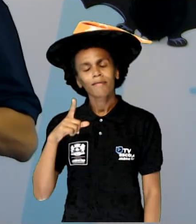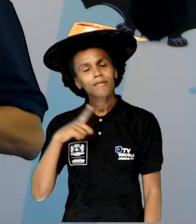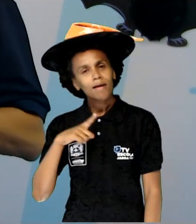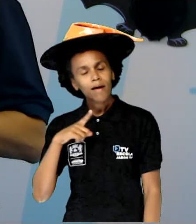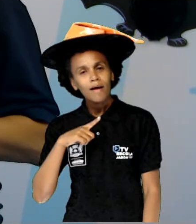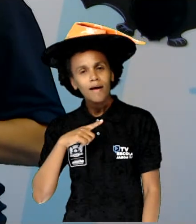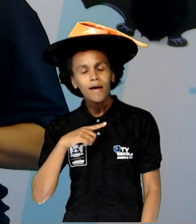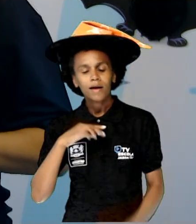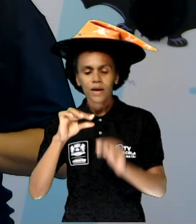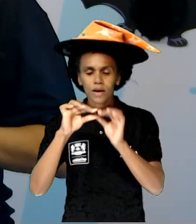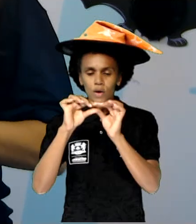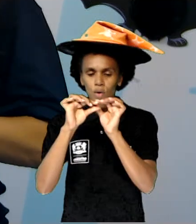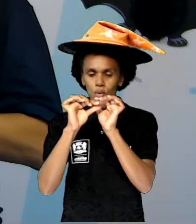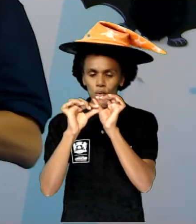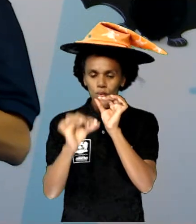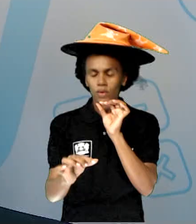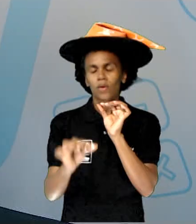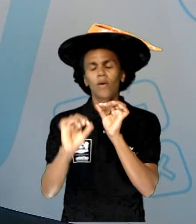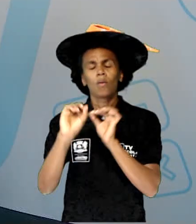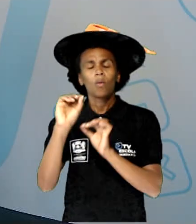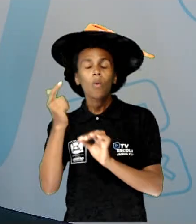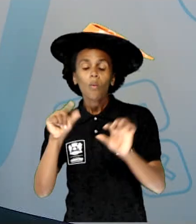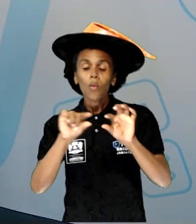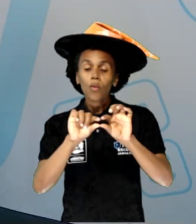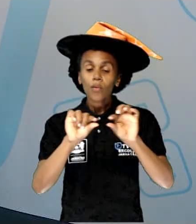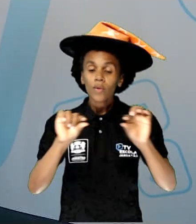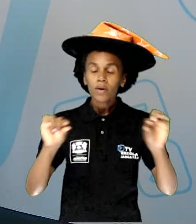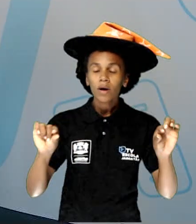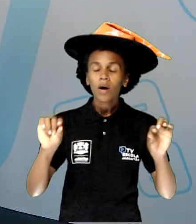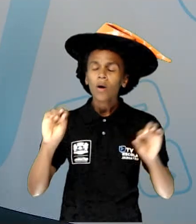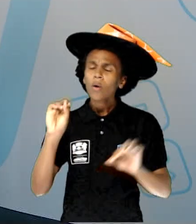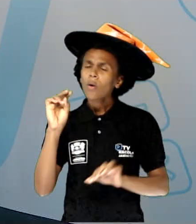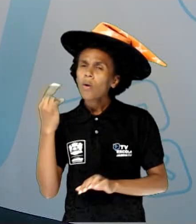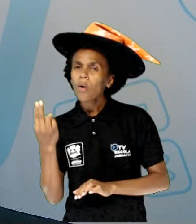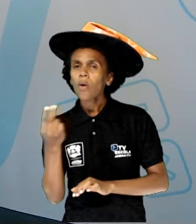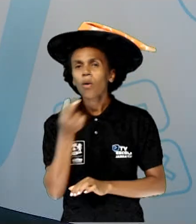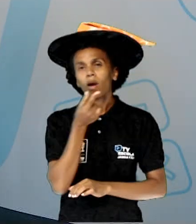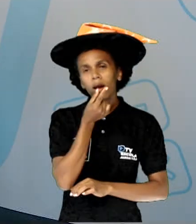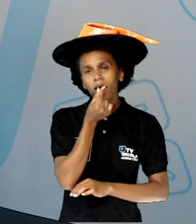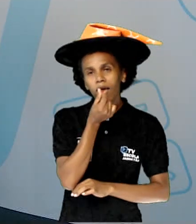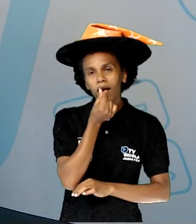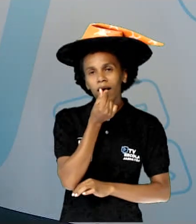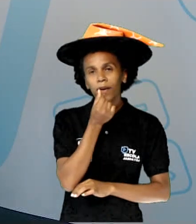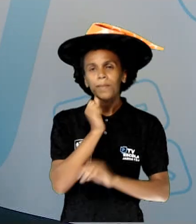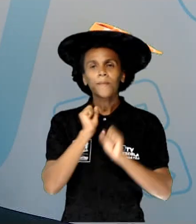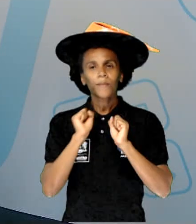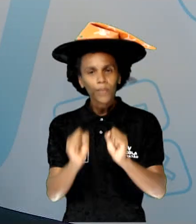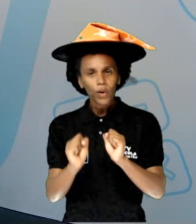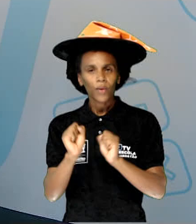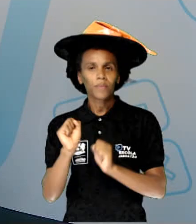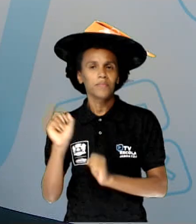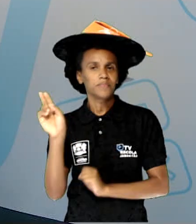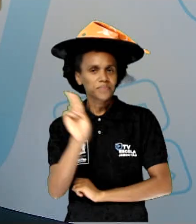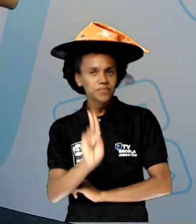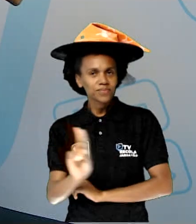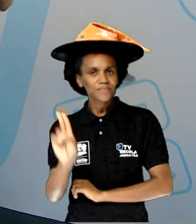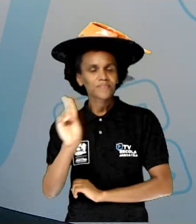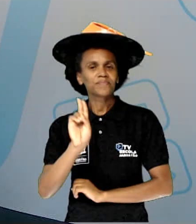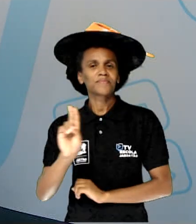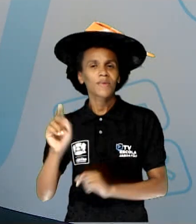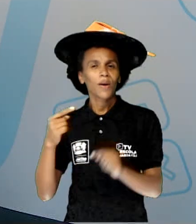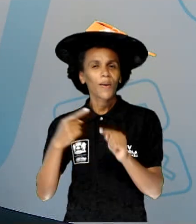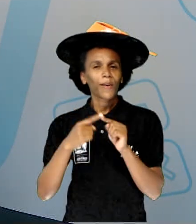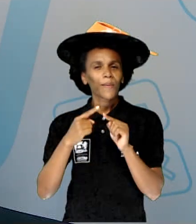canudo ou uma varinha ou até mesmo seu lápis de escrever você pode usar porque a nossa imaginação